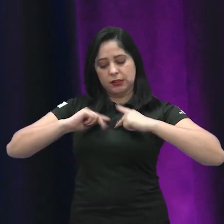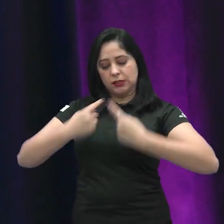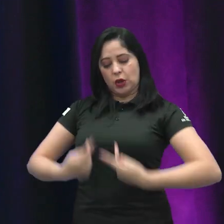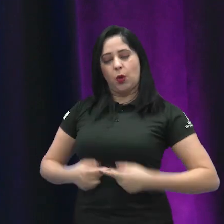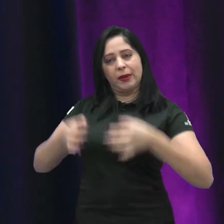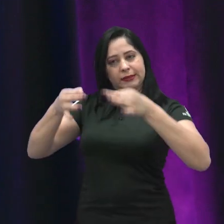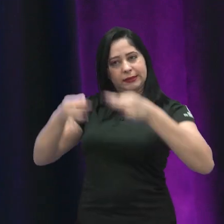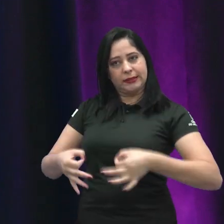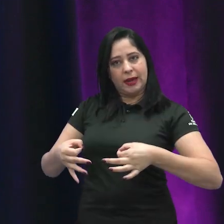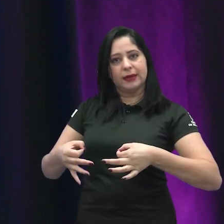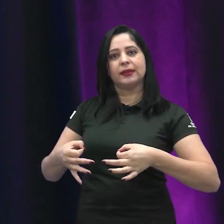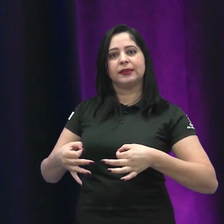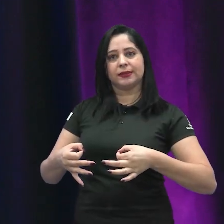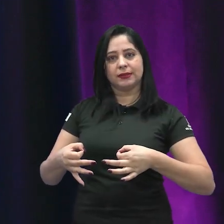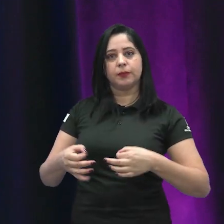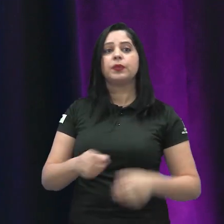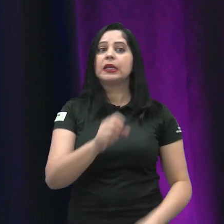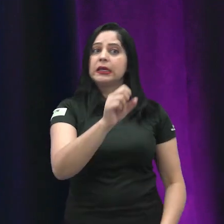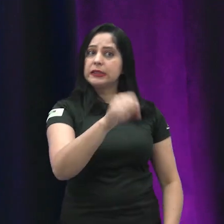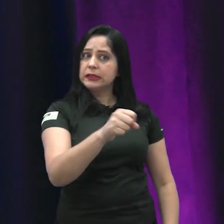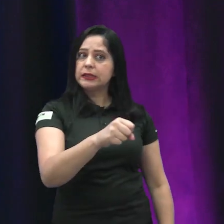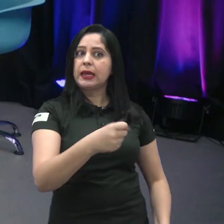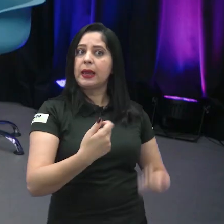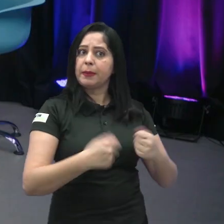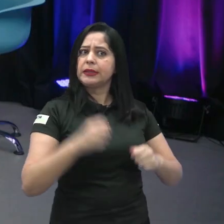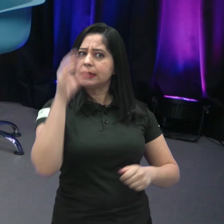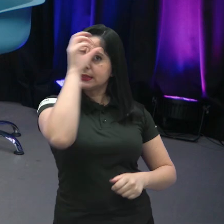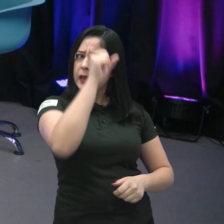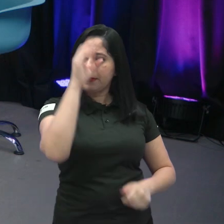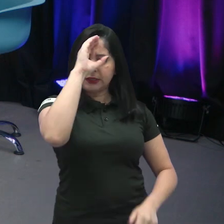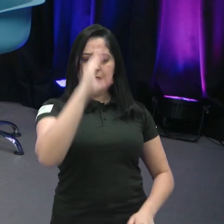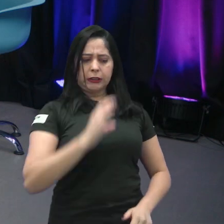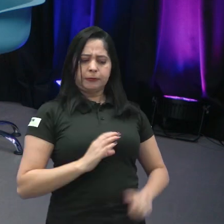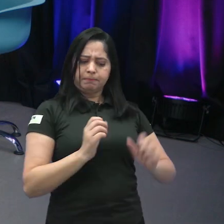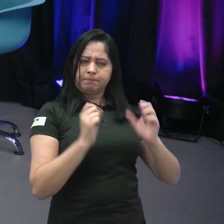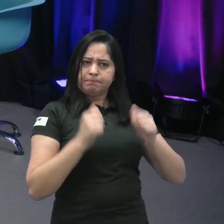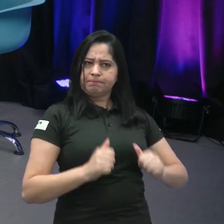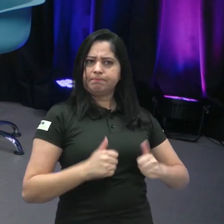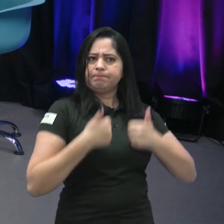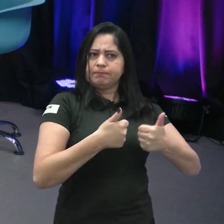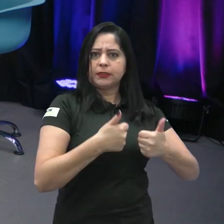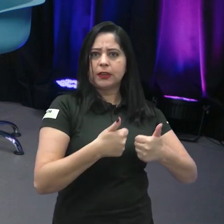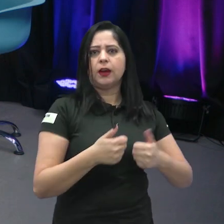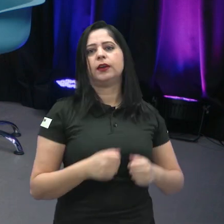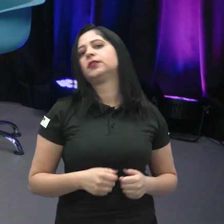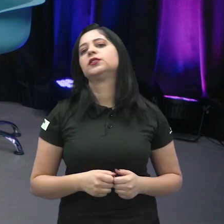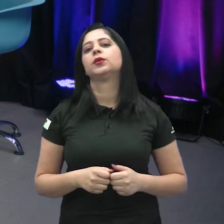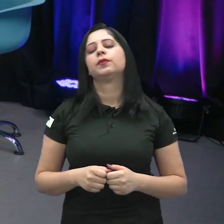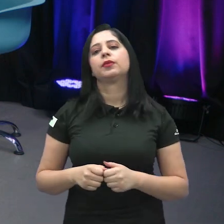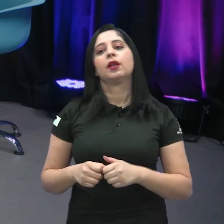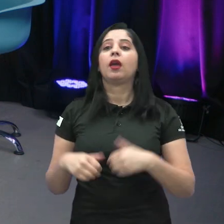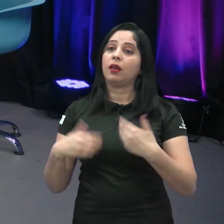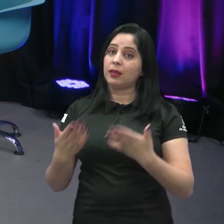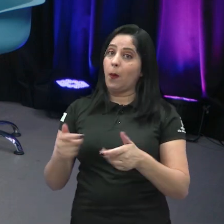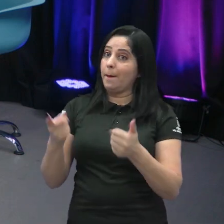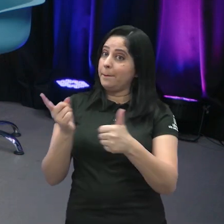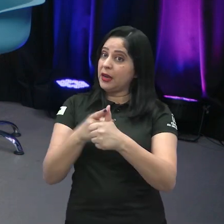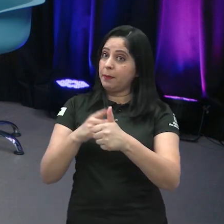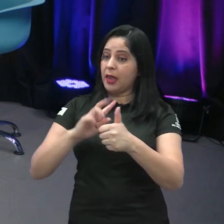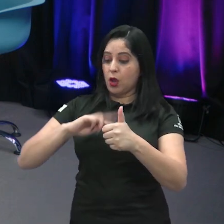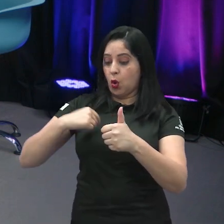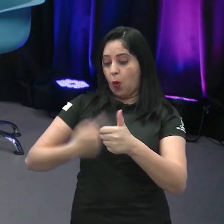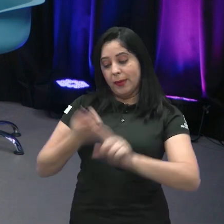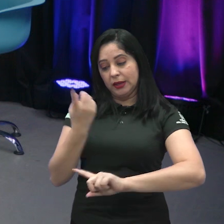tem que ser um bom ser humano. Perfeito. Então, O cidadão sempre vem em primeiro lugar. Vem primeiro. Então, não existe desenvolvimento, né, profissional